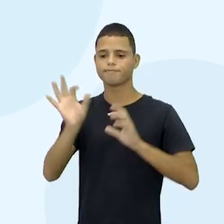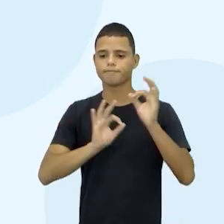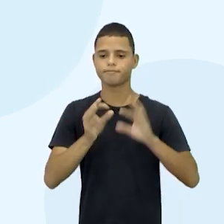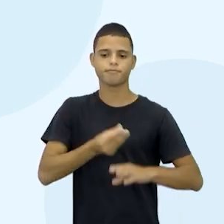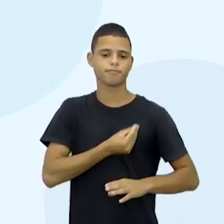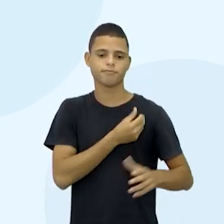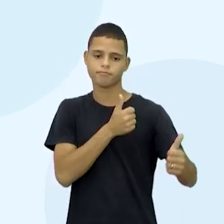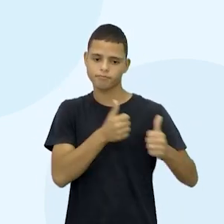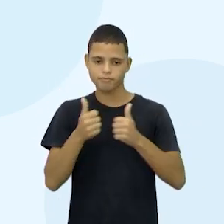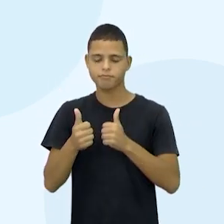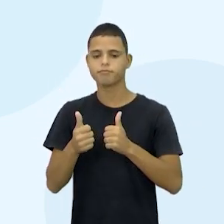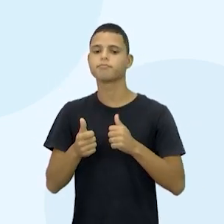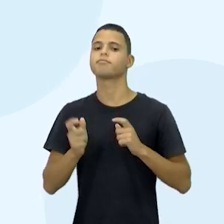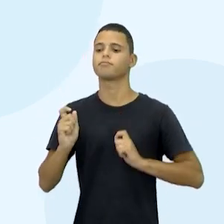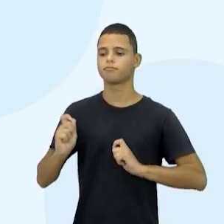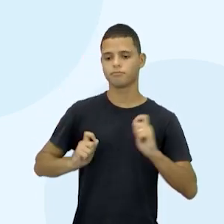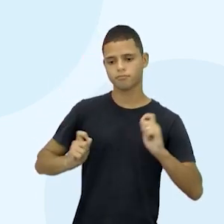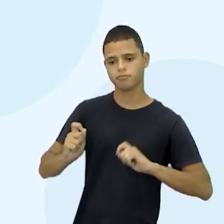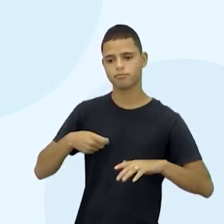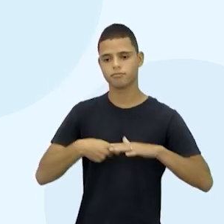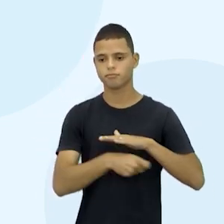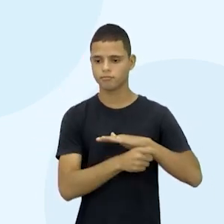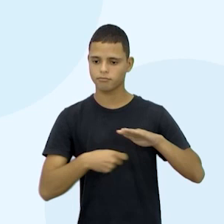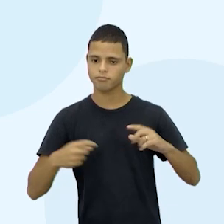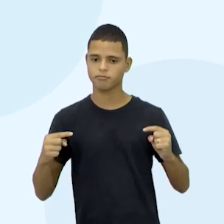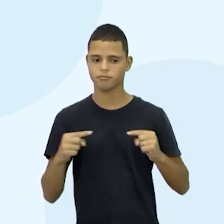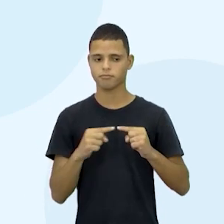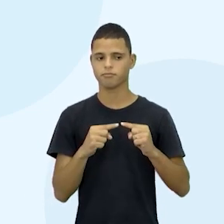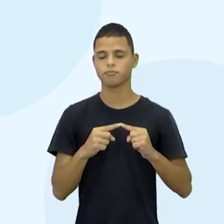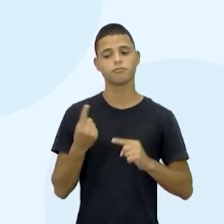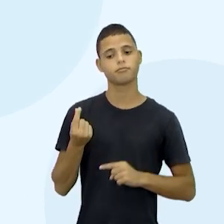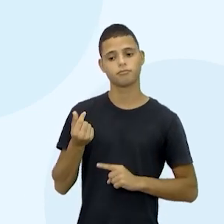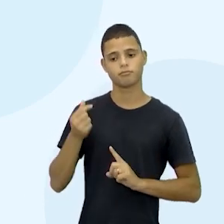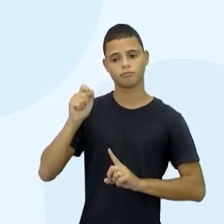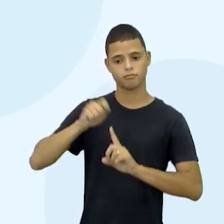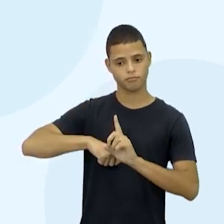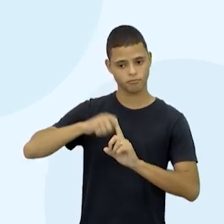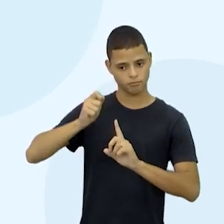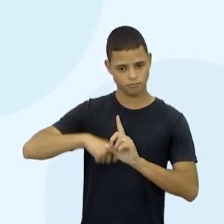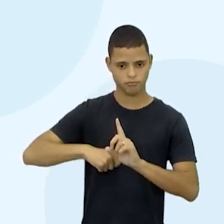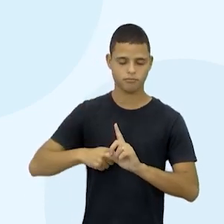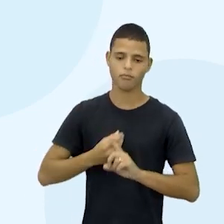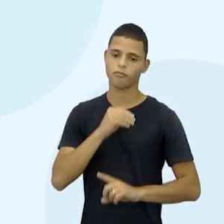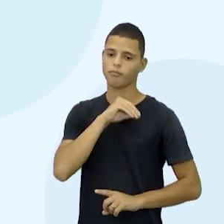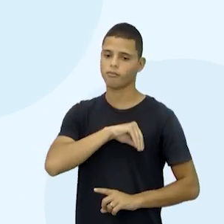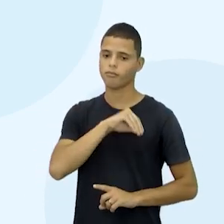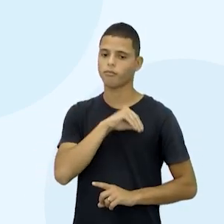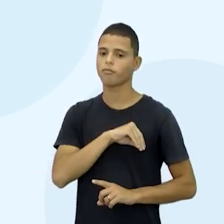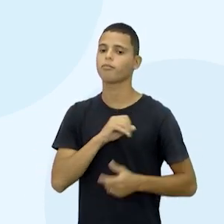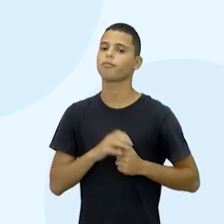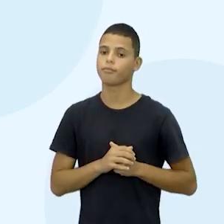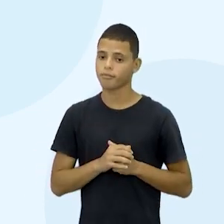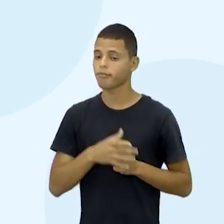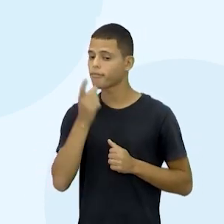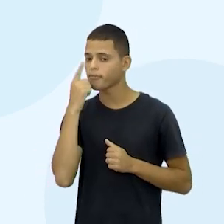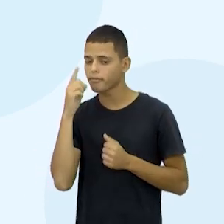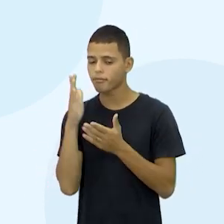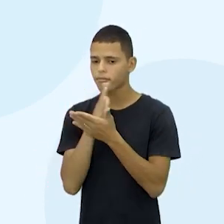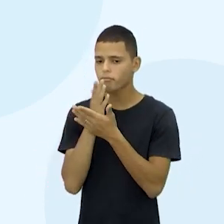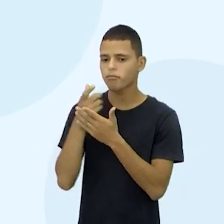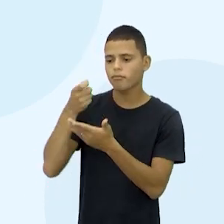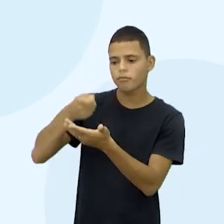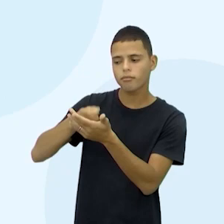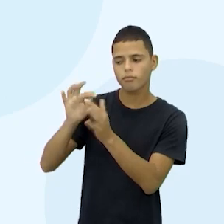vida. Poupar e investir de acordo com o nosso orçamento mensal. Considerar empréstimos familiares